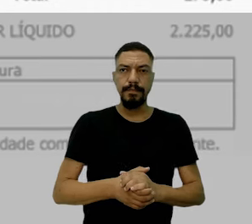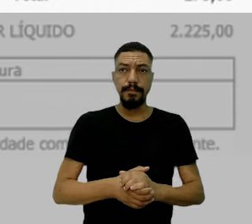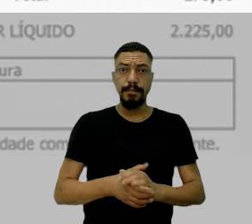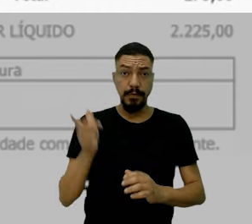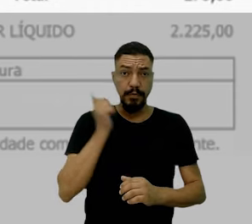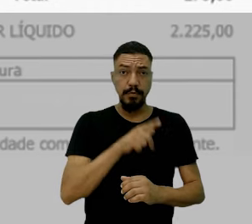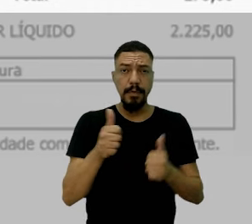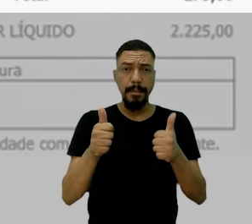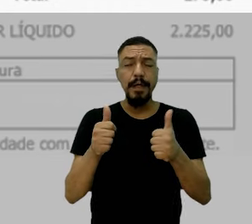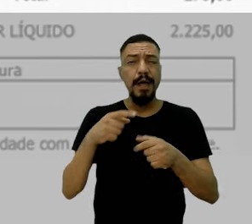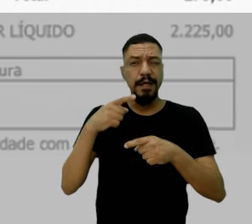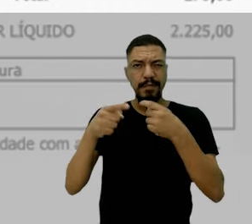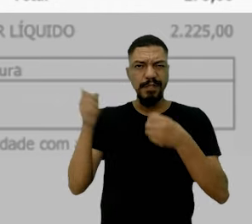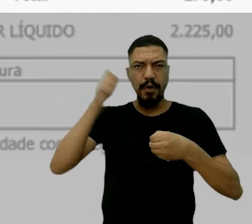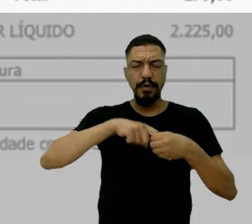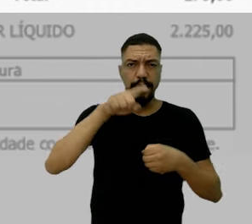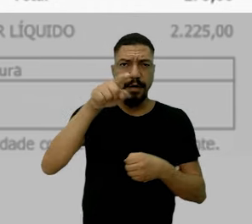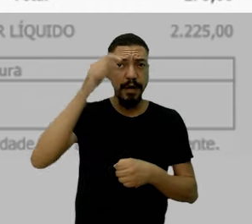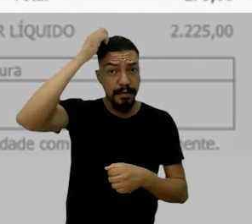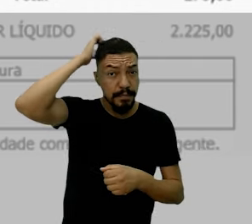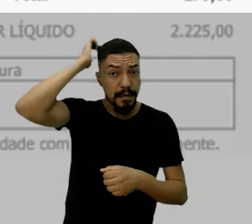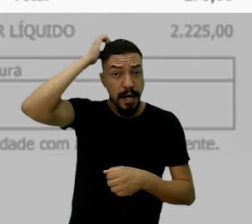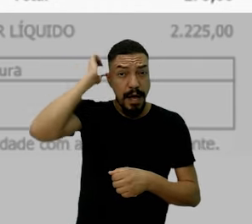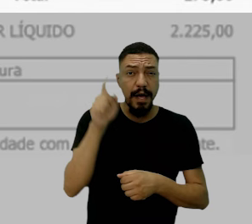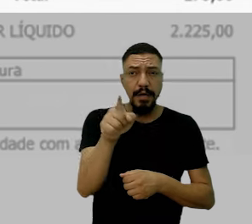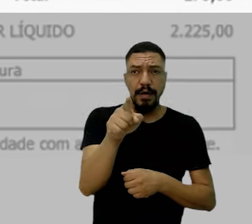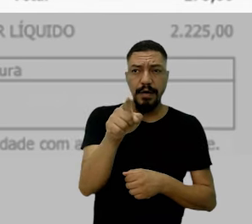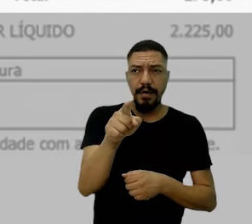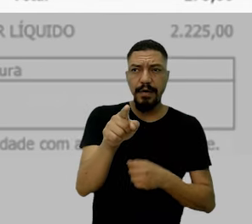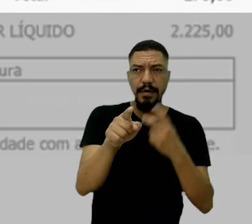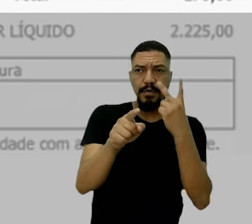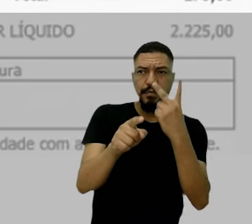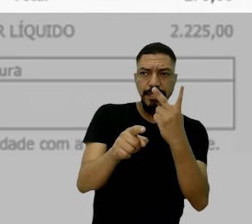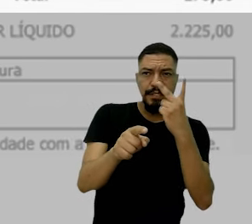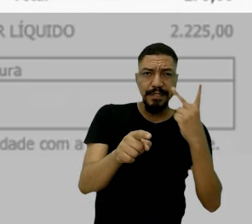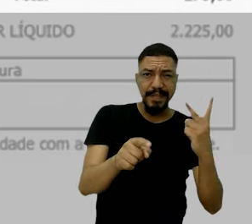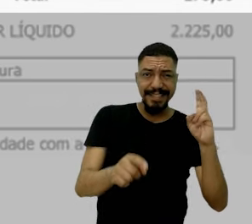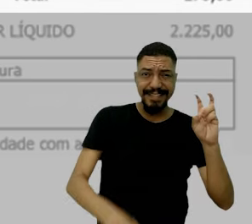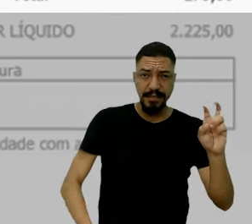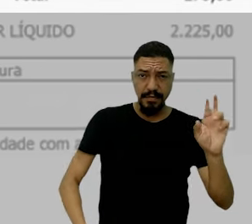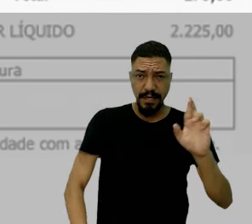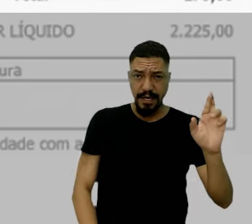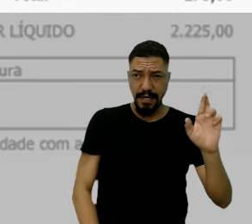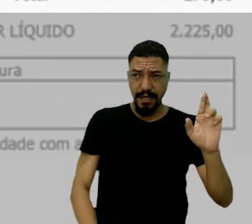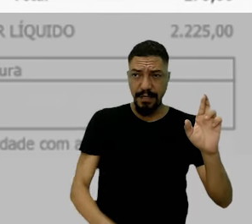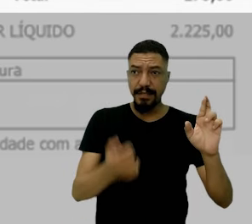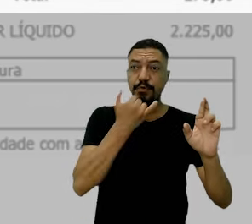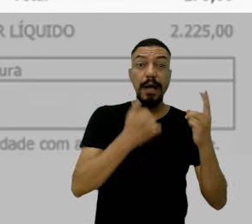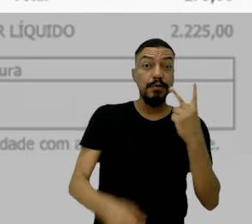Foi. Então, depois a gente volta pro grandão. Mas, ó, aqui, ó, eu falei 225,